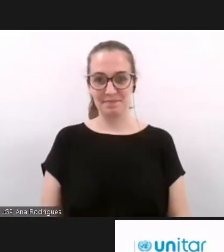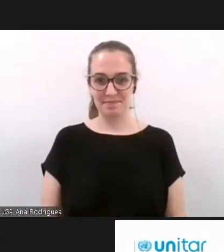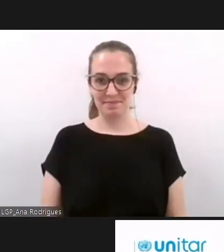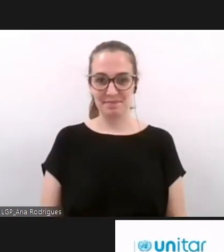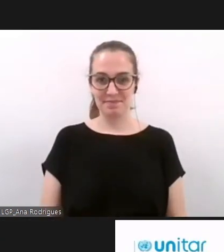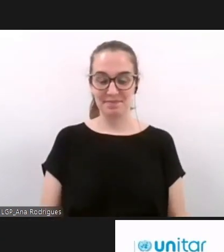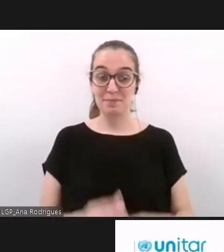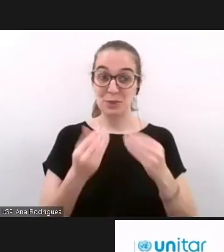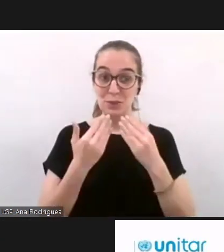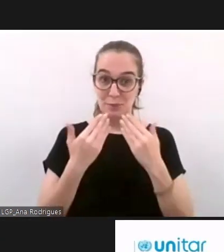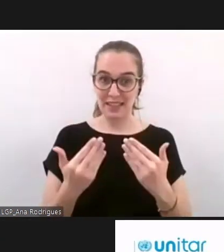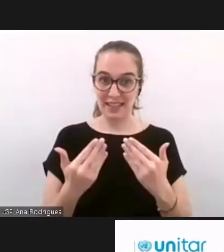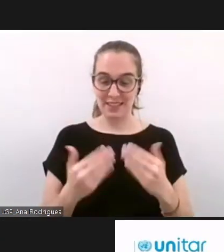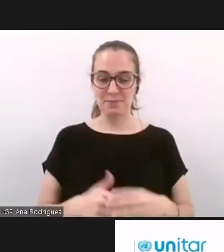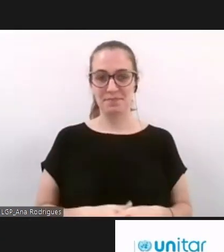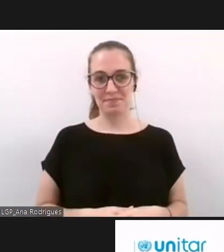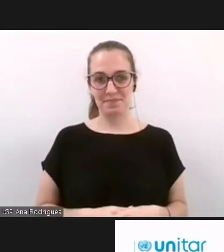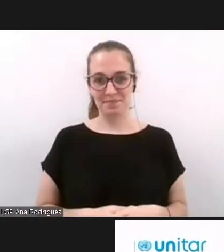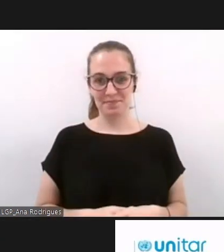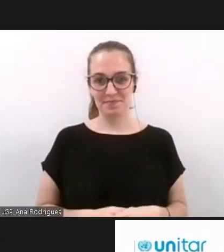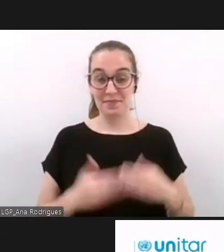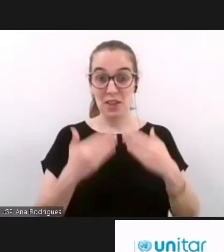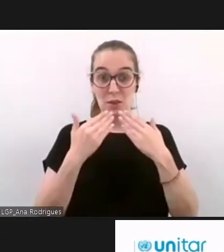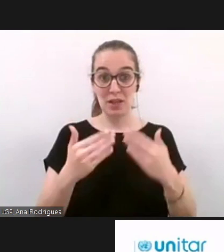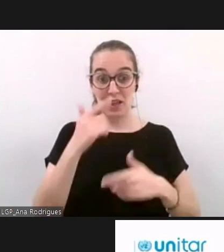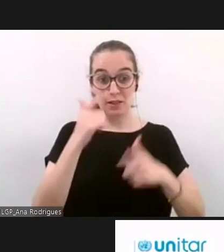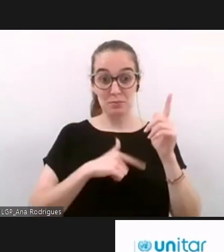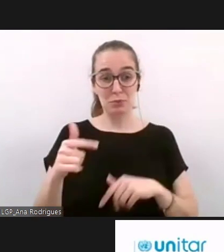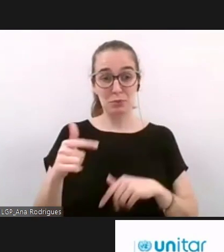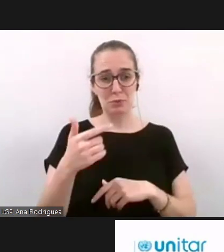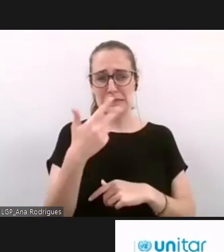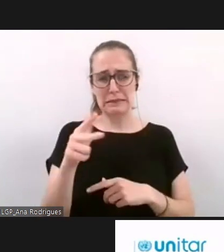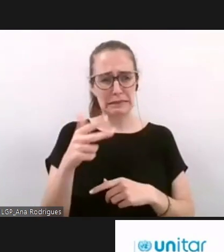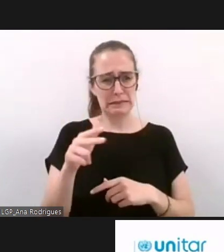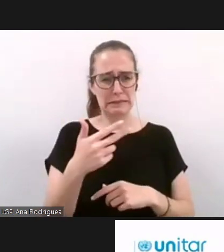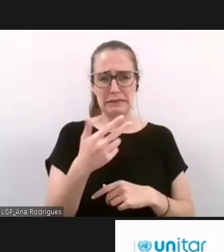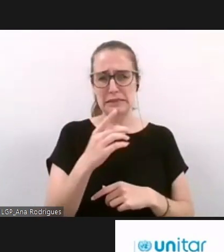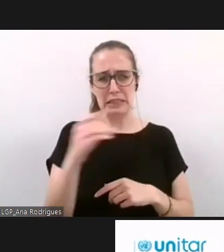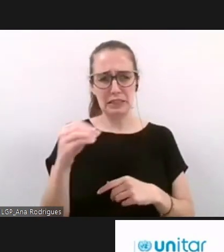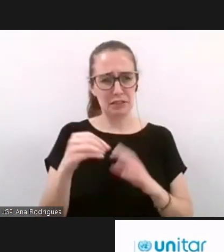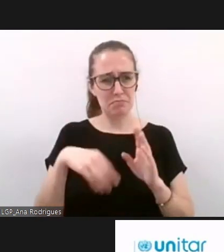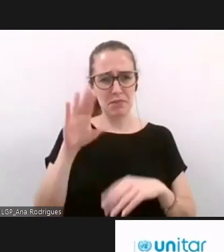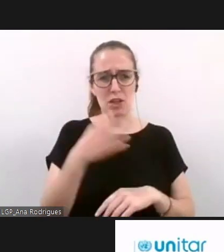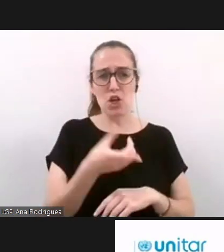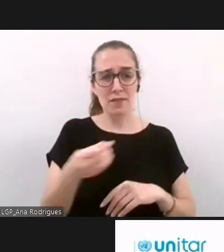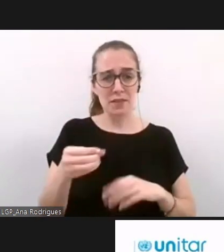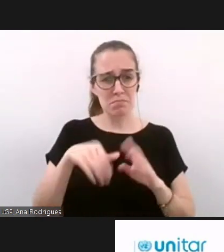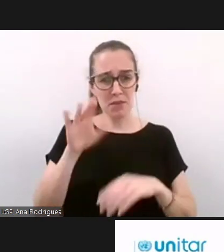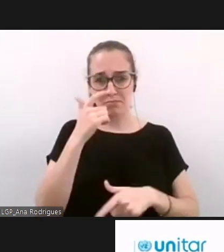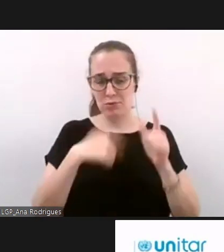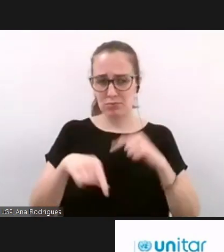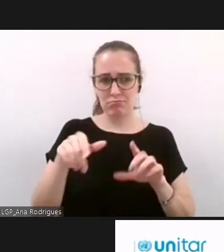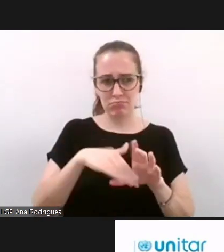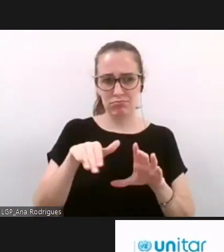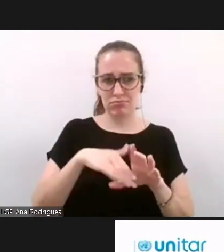Muito obrigada. Obrigada às centenas de pessoas que assistiram a este webinar, foram mais de 900 participantes em